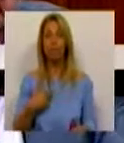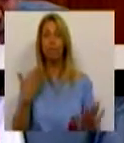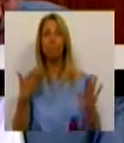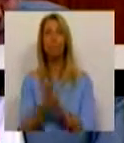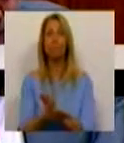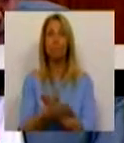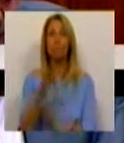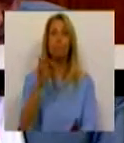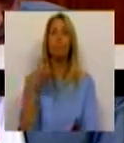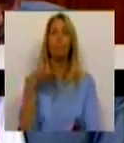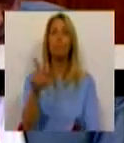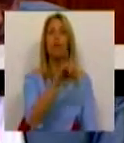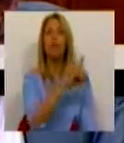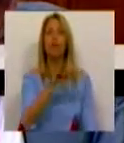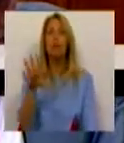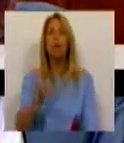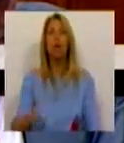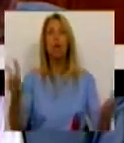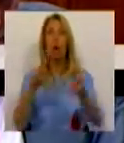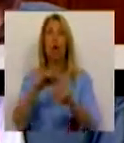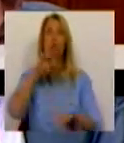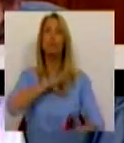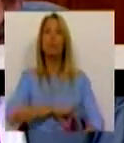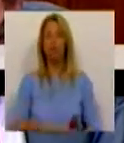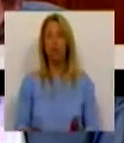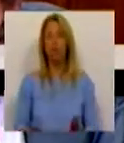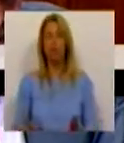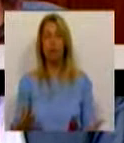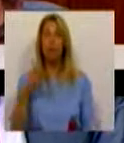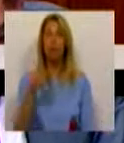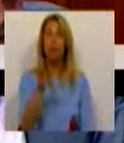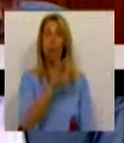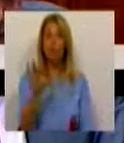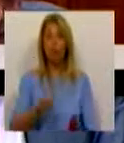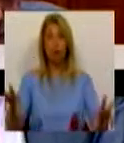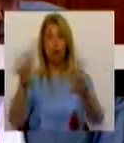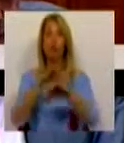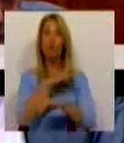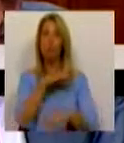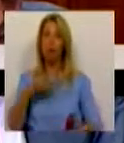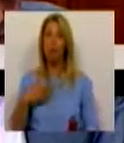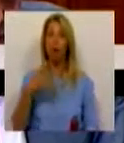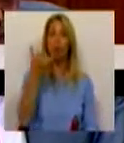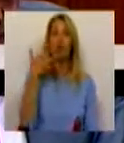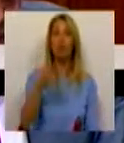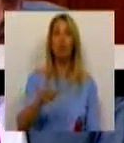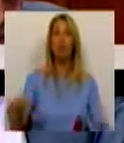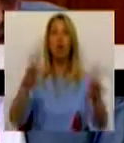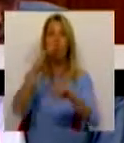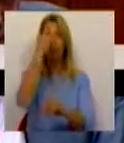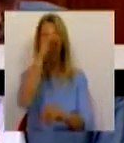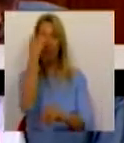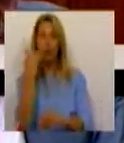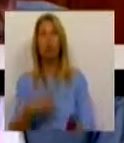ingressaram 4.600 novos profissionais. 1.400 novos médicos, 2.000 novos enfermeiros